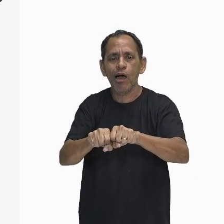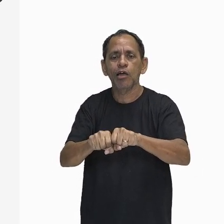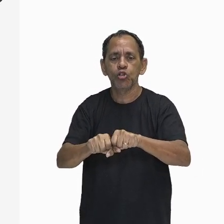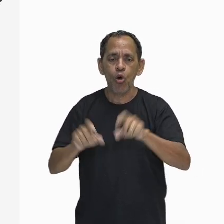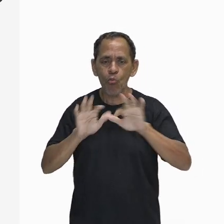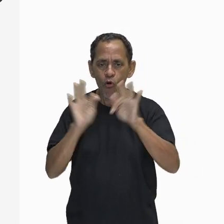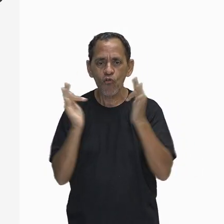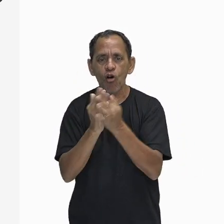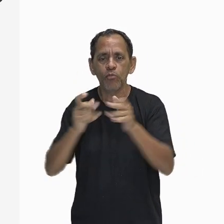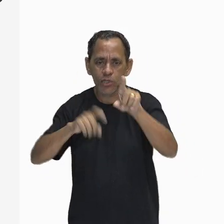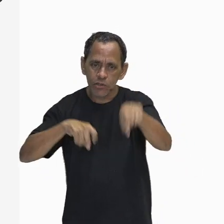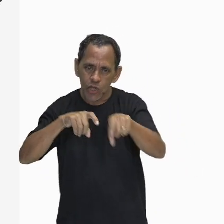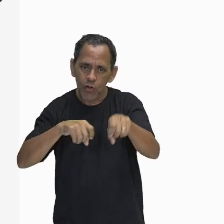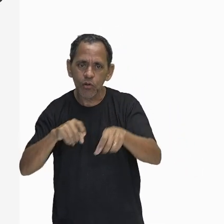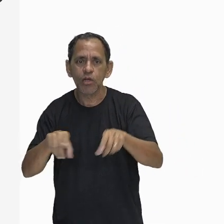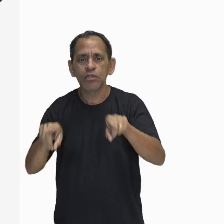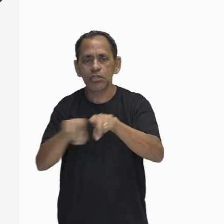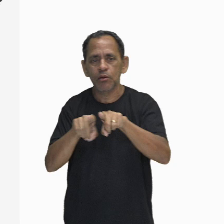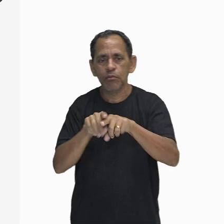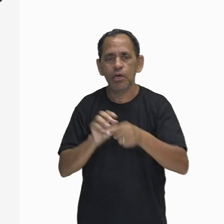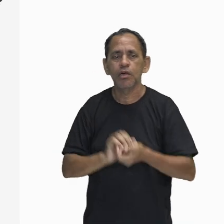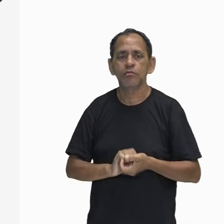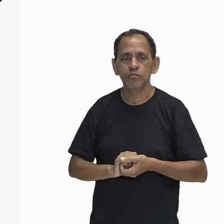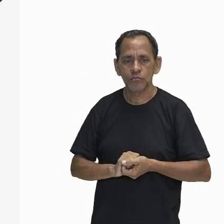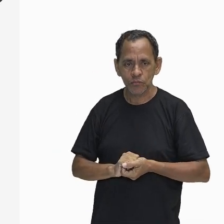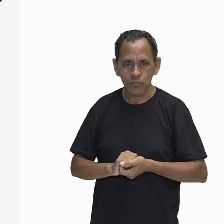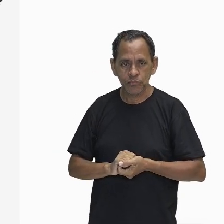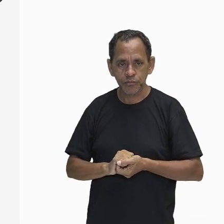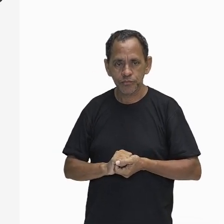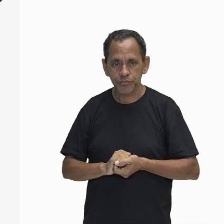que incluía templos, praças do mercado.